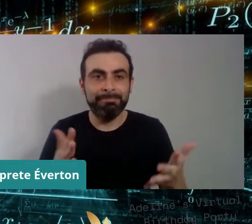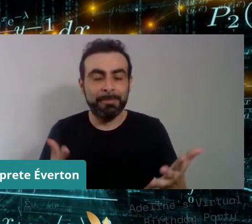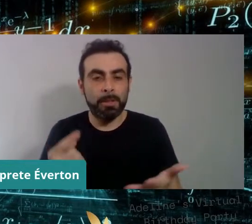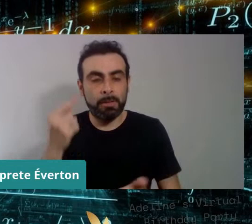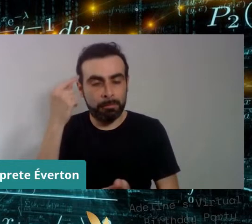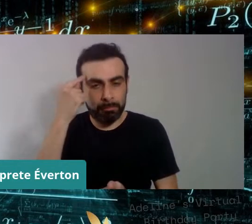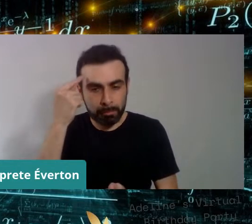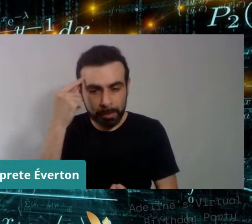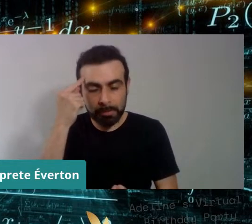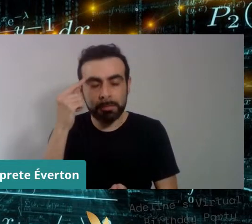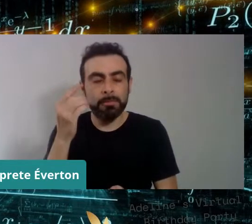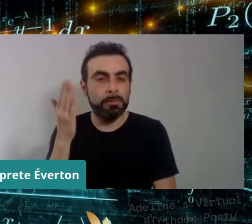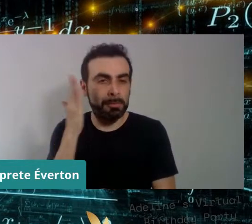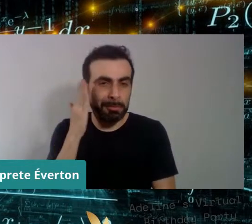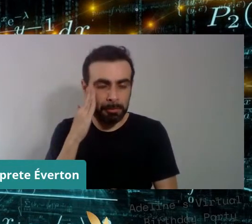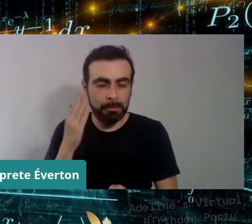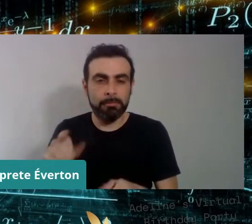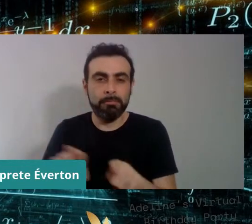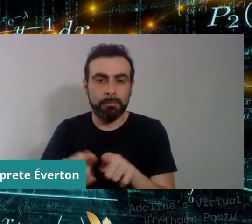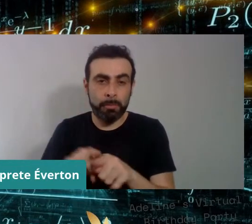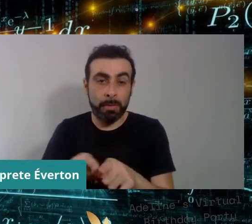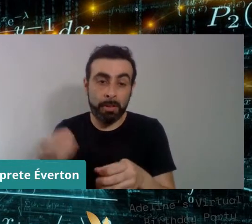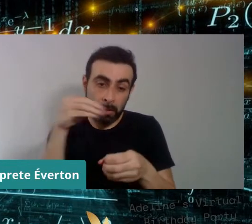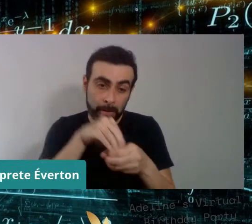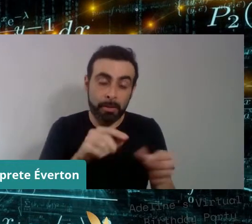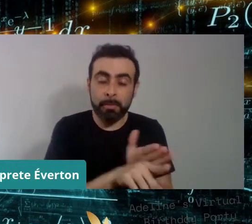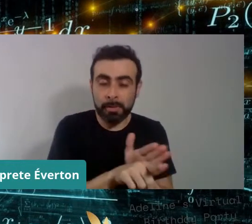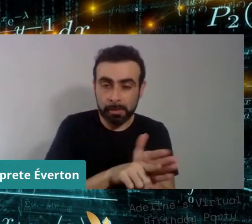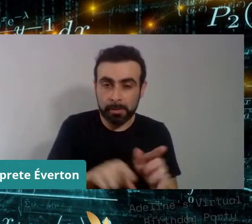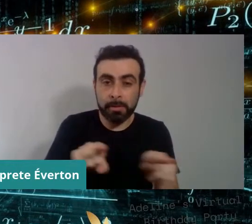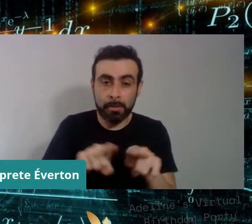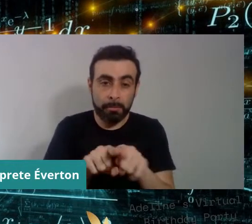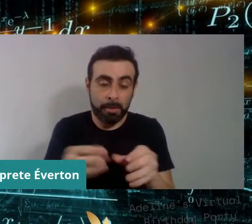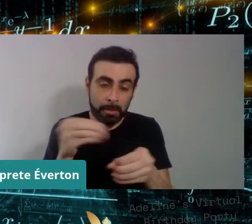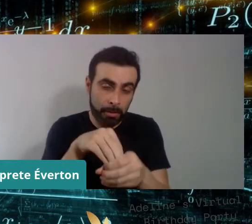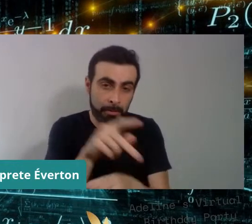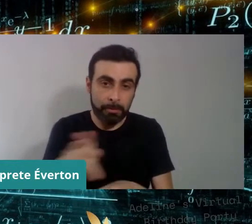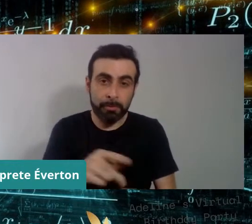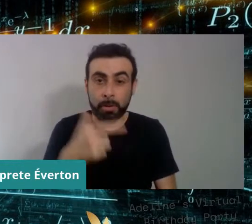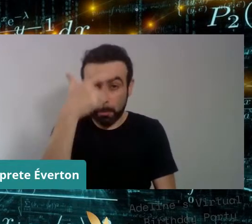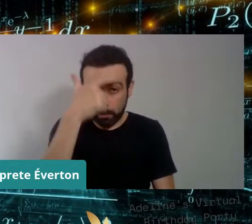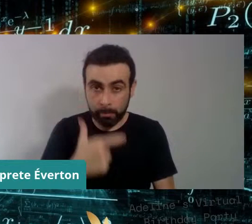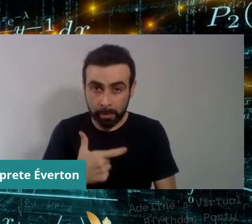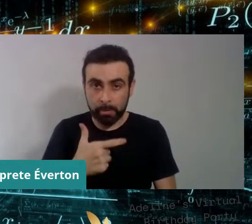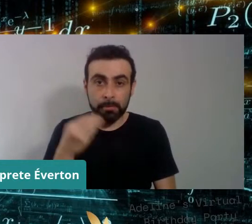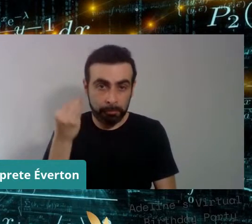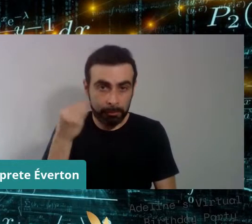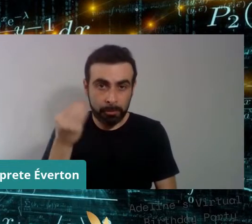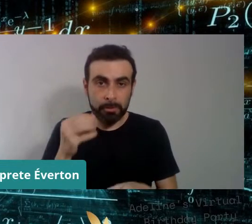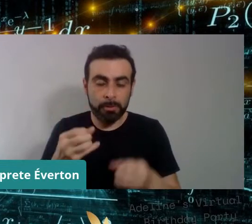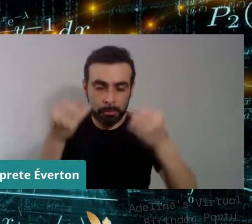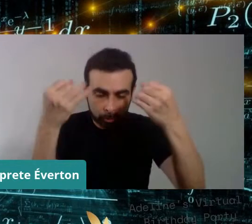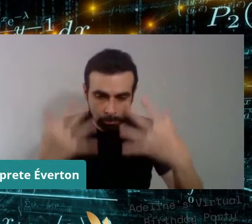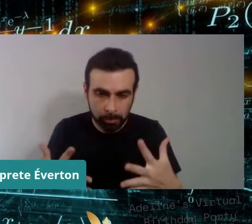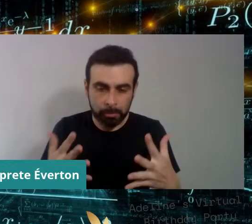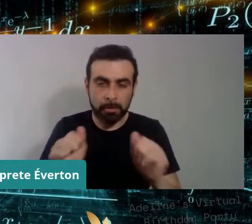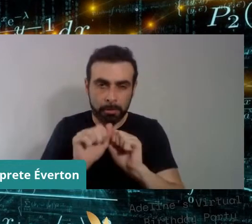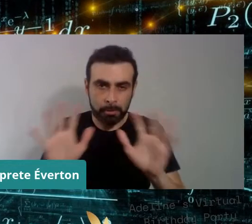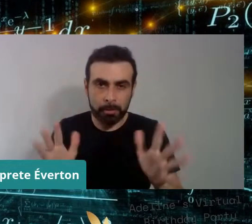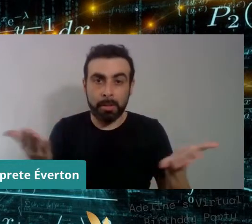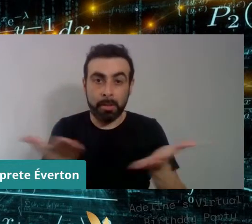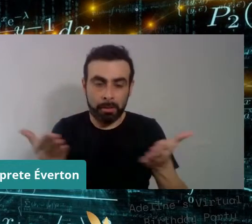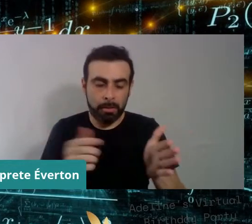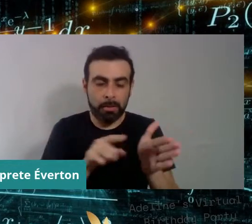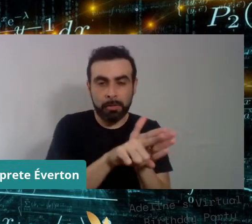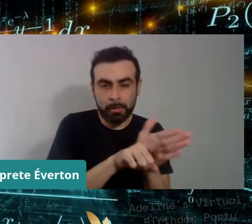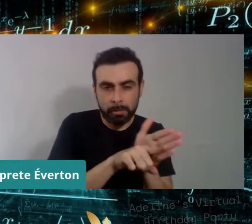na docência e mesmo na pesquisa, e no caso meu especificamente, né, eu falo sobretudo da pesquisa